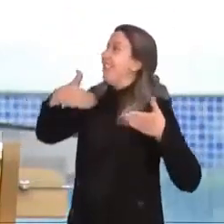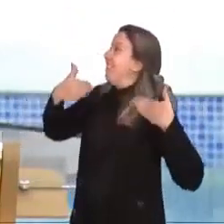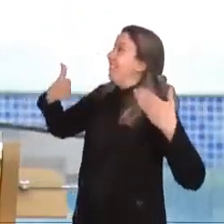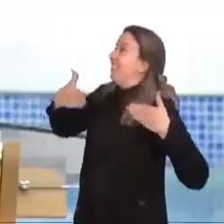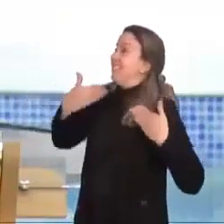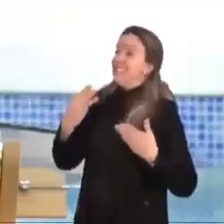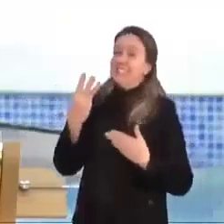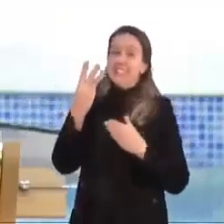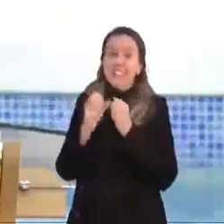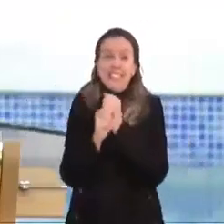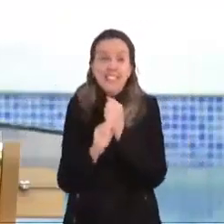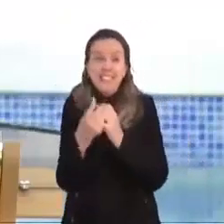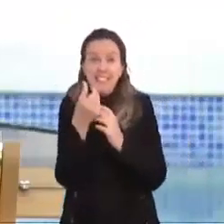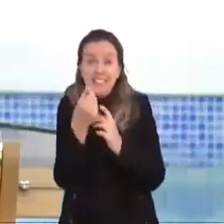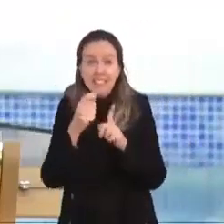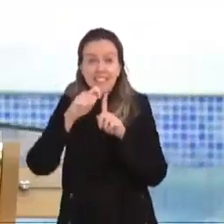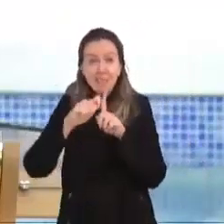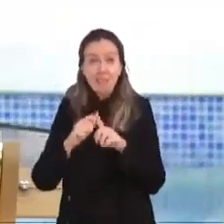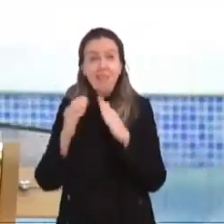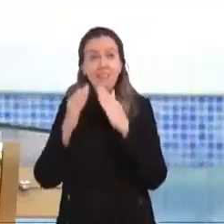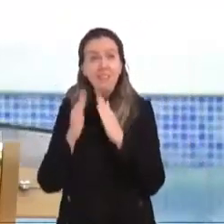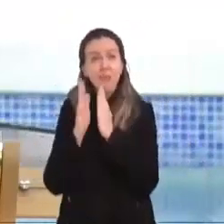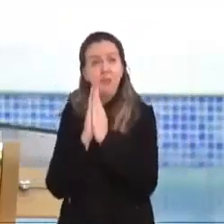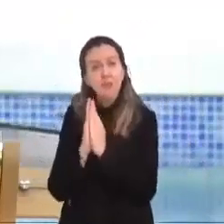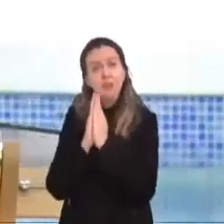Deus está se apresentando.